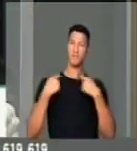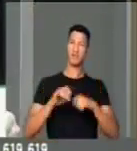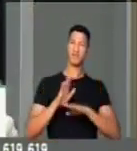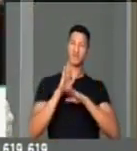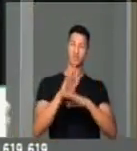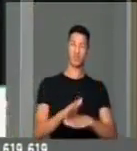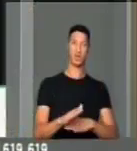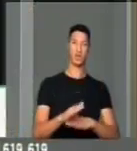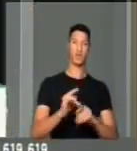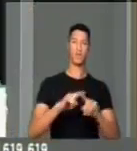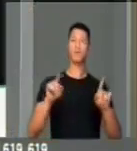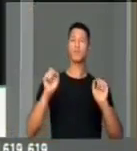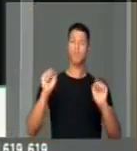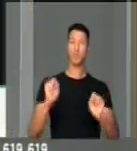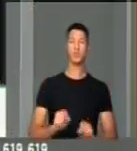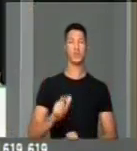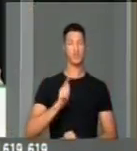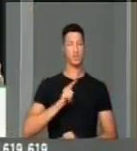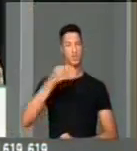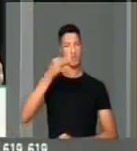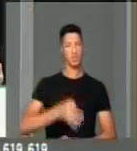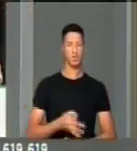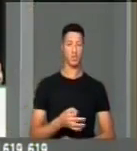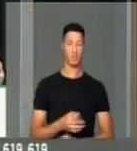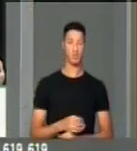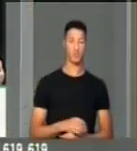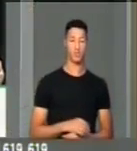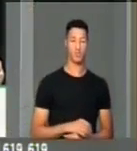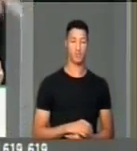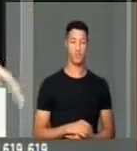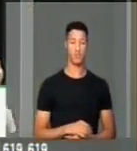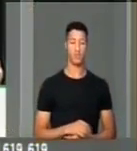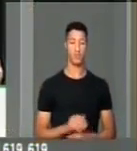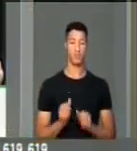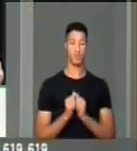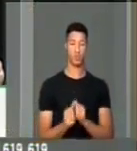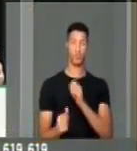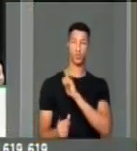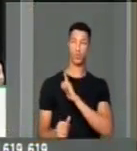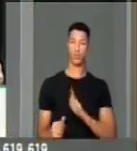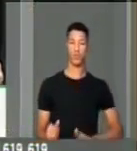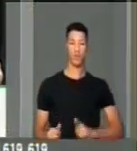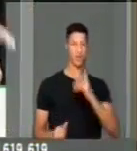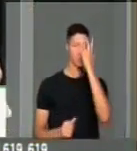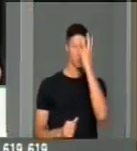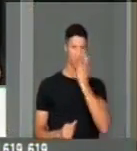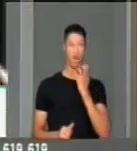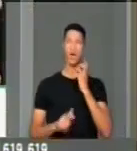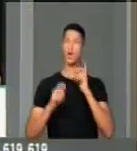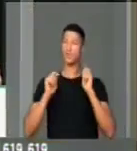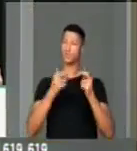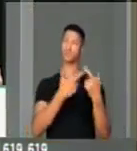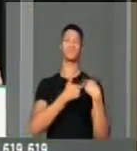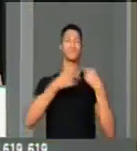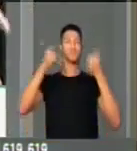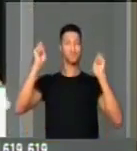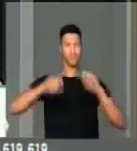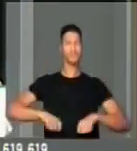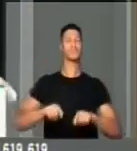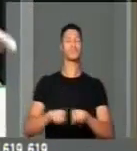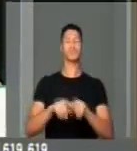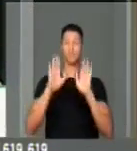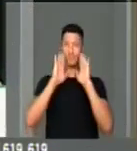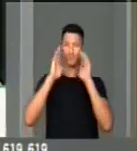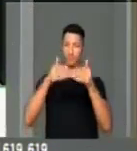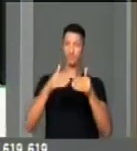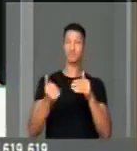ajudar. Mas vocês podem ter certeza de uma coisa: com esse governo sério, competente e